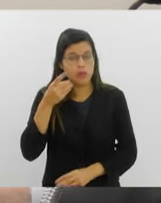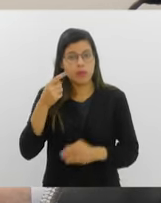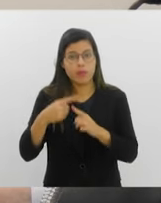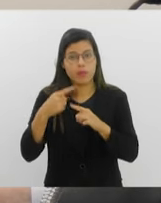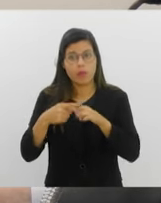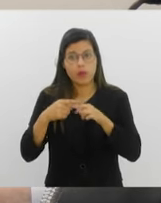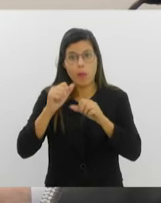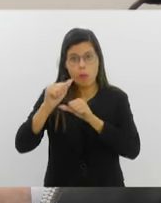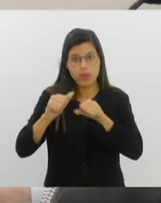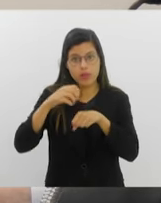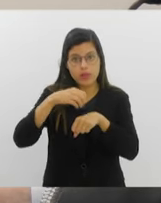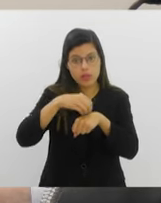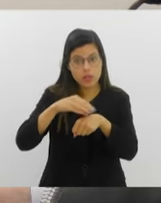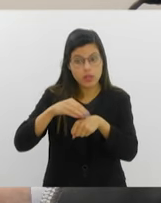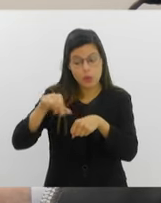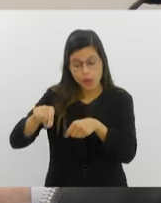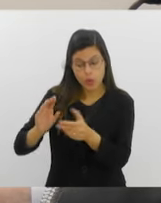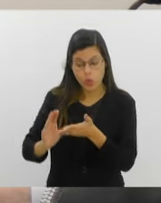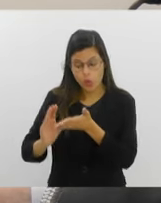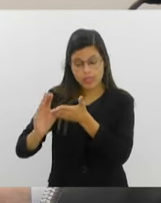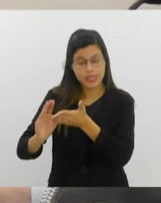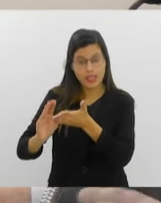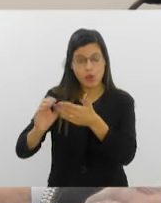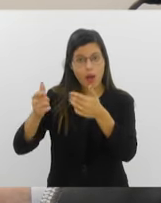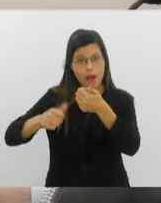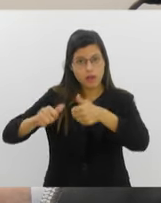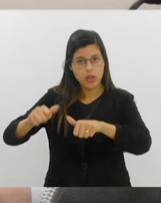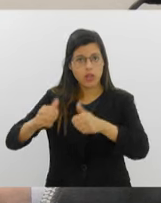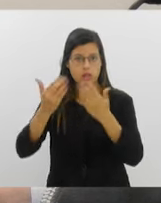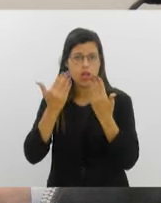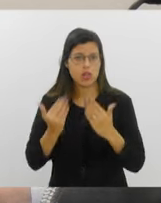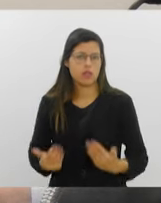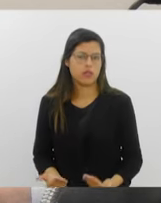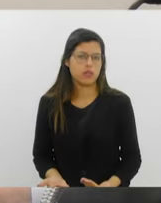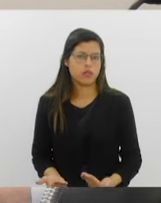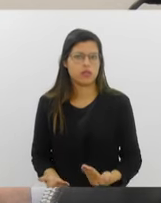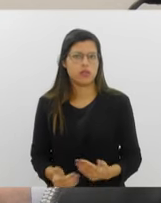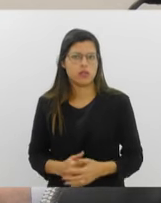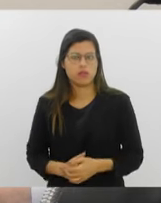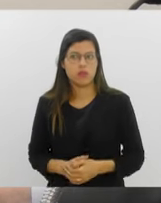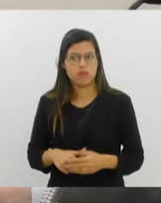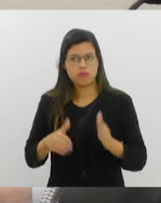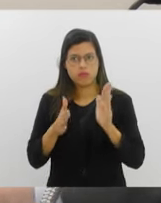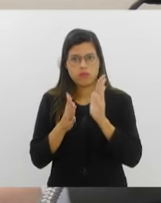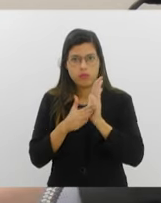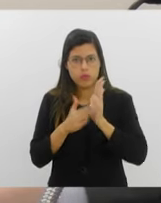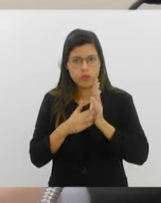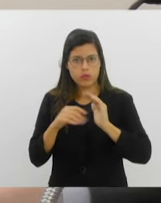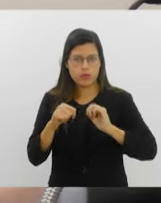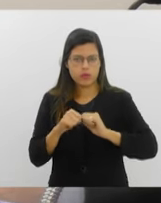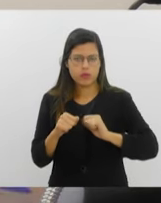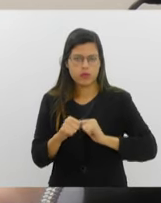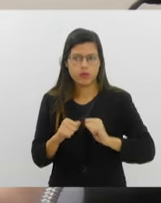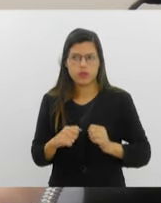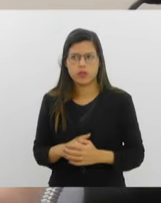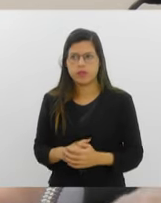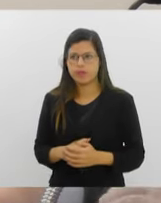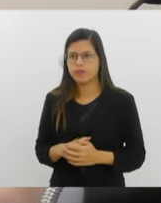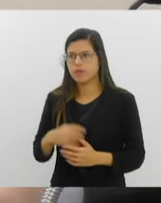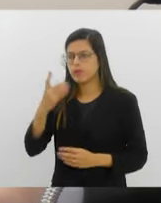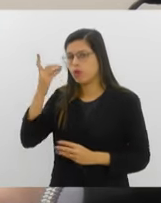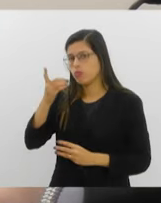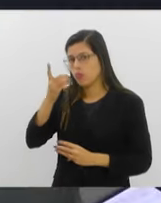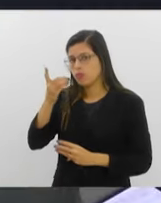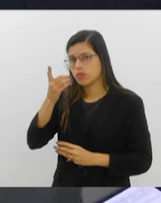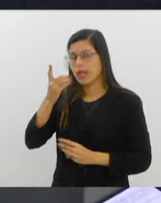indicação legislativa para que o Conselho possa avaliar. Essa é a proposta aqui feita. E aí os deputados ficam